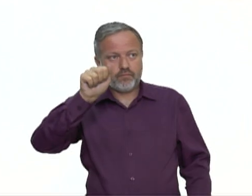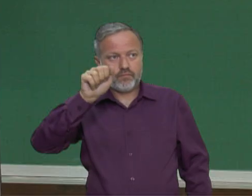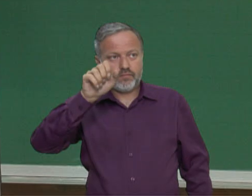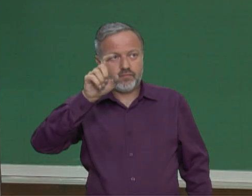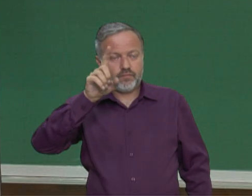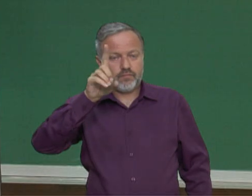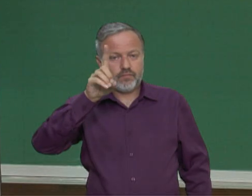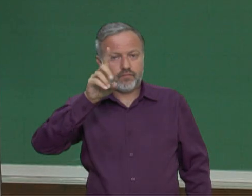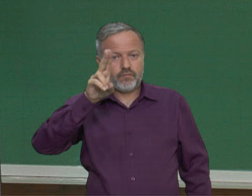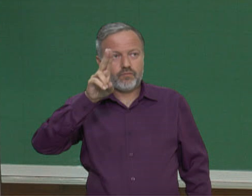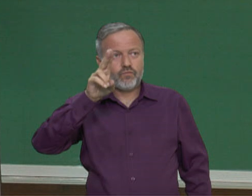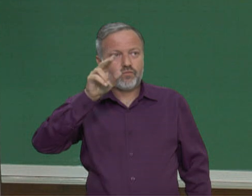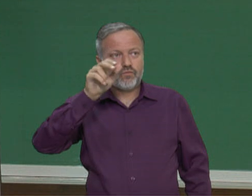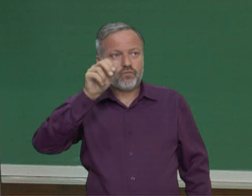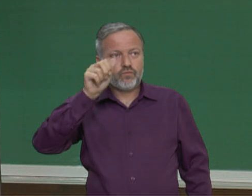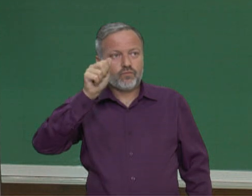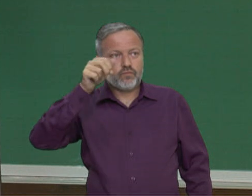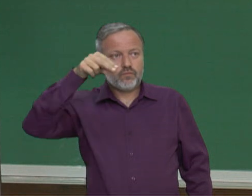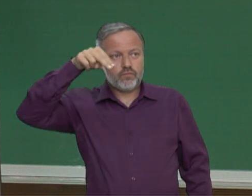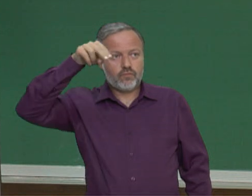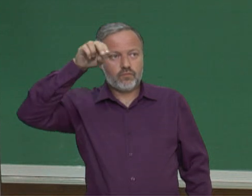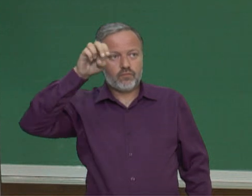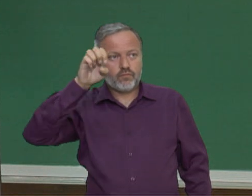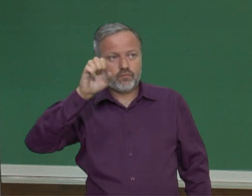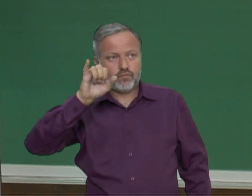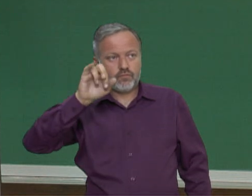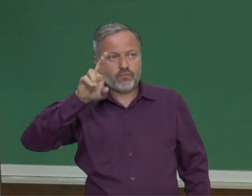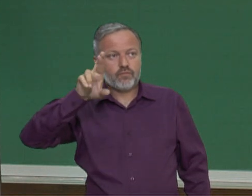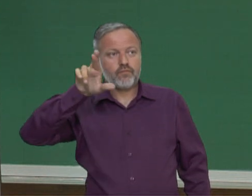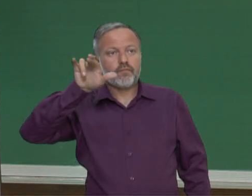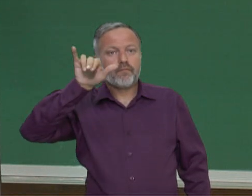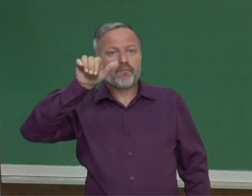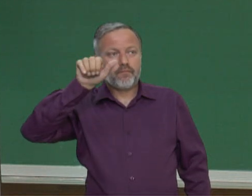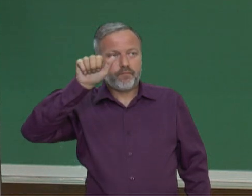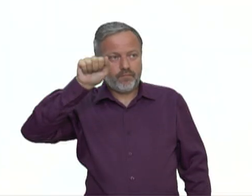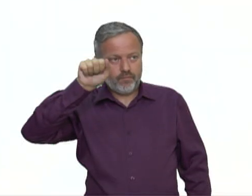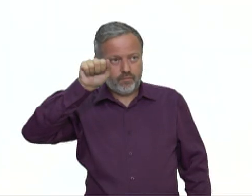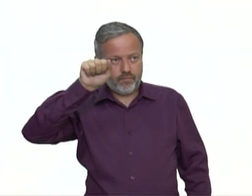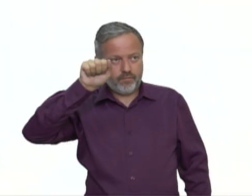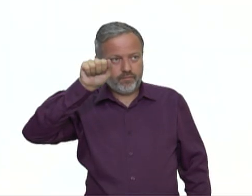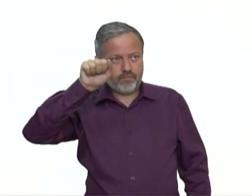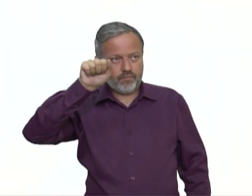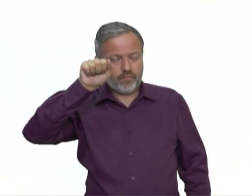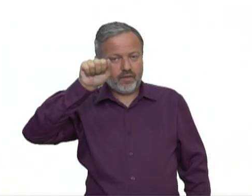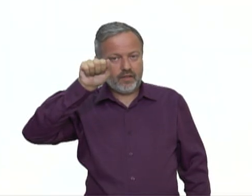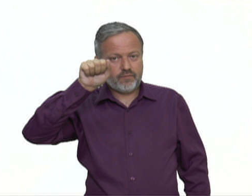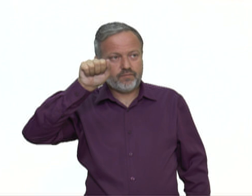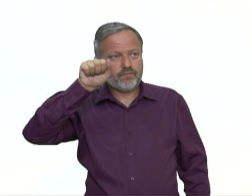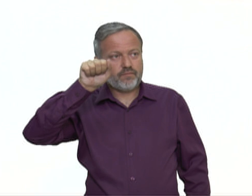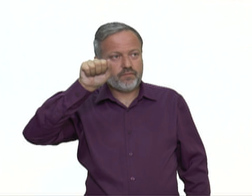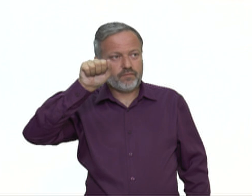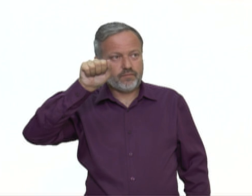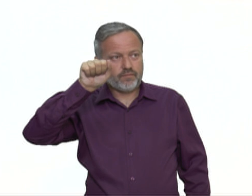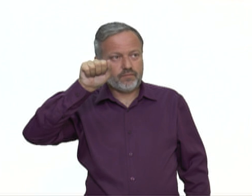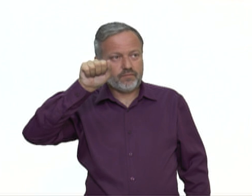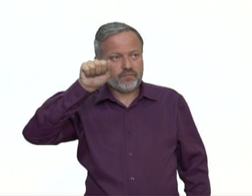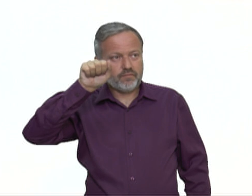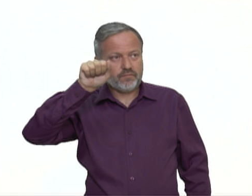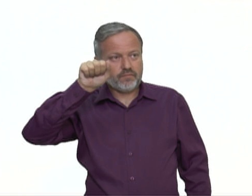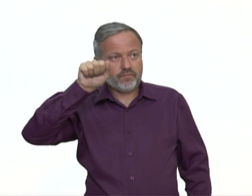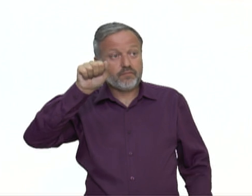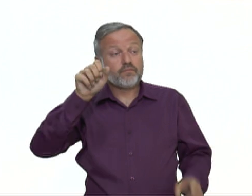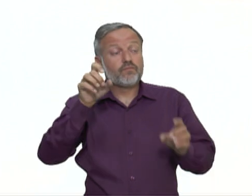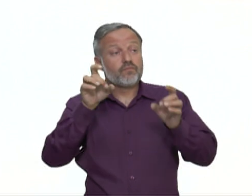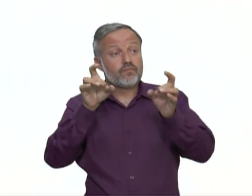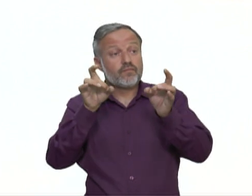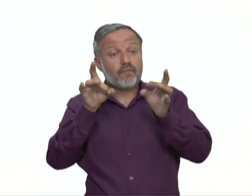Por quê? É o nosso bloco aí, tá? A gente vai falar um pouquinho mais profundamente sobre ele também. Vamos lá. União Aduaneira. Então,